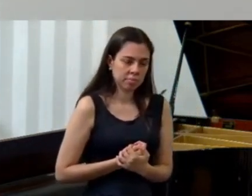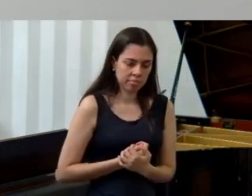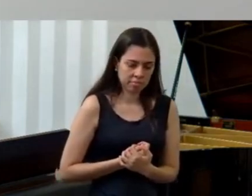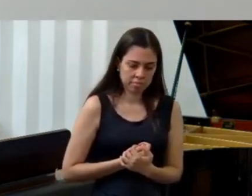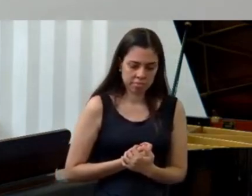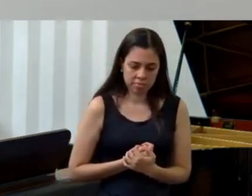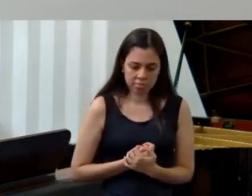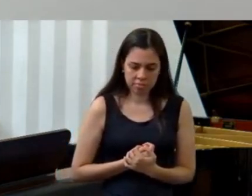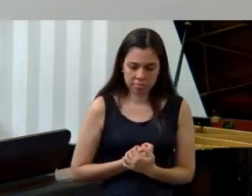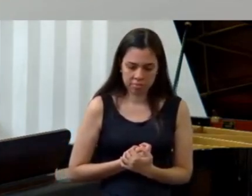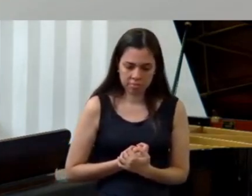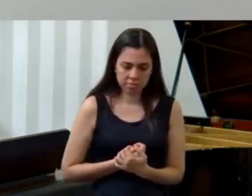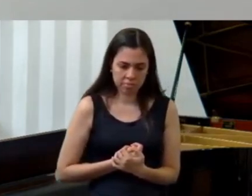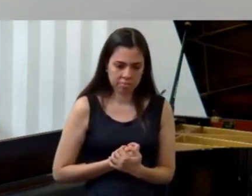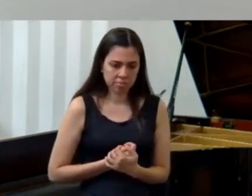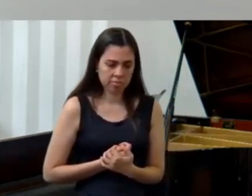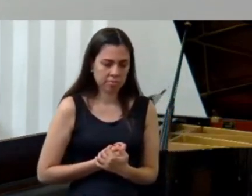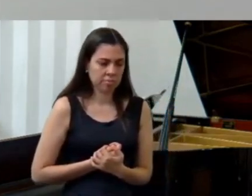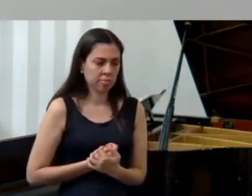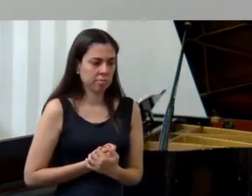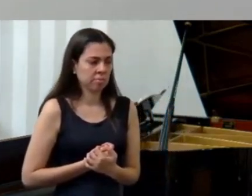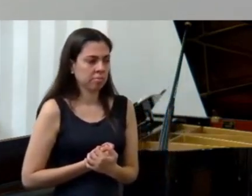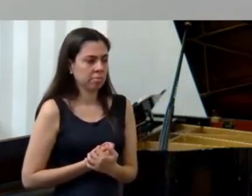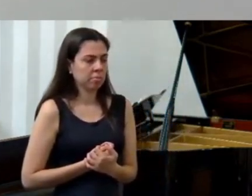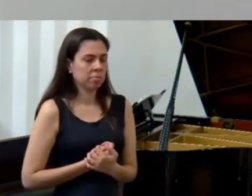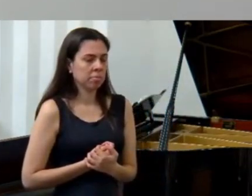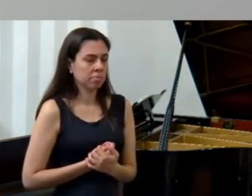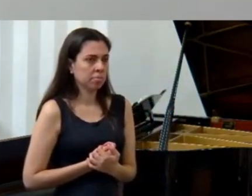levanta e come.